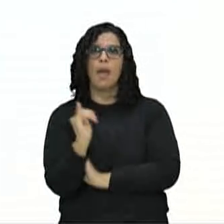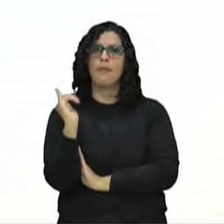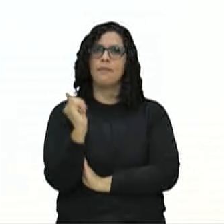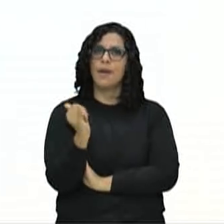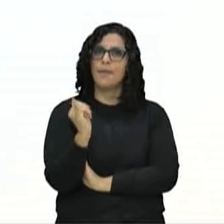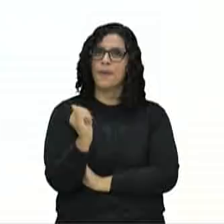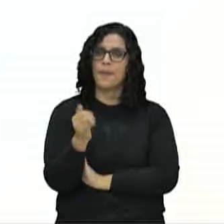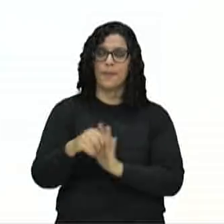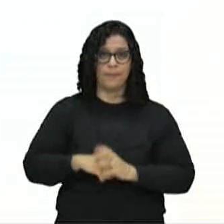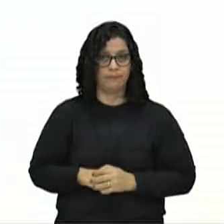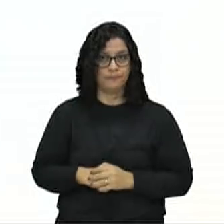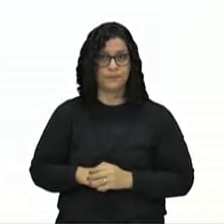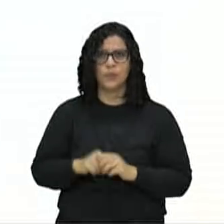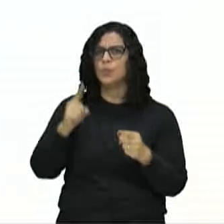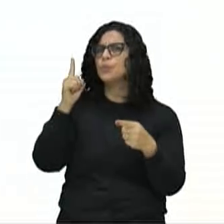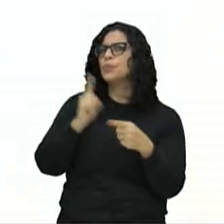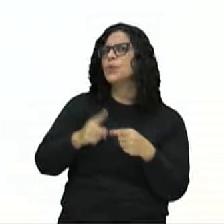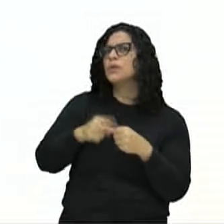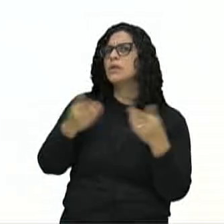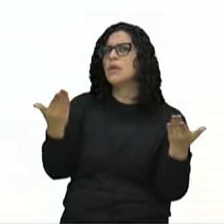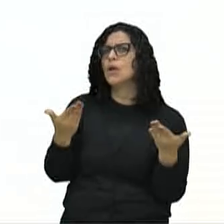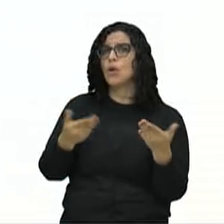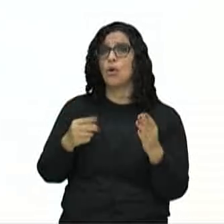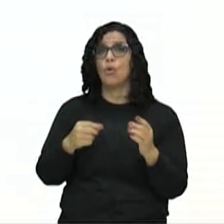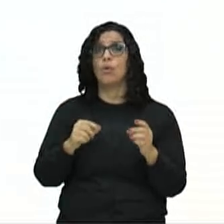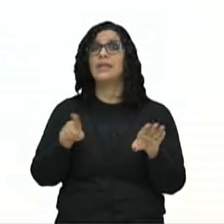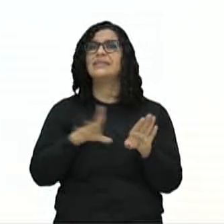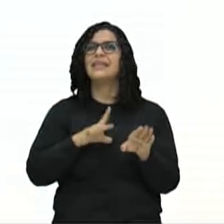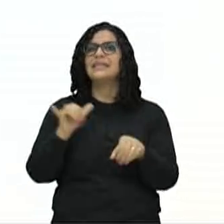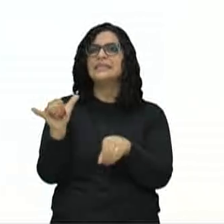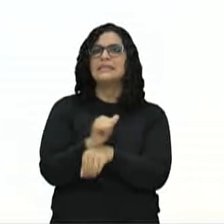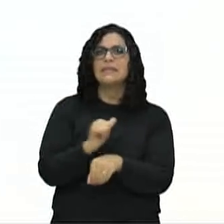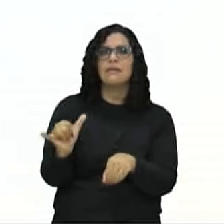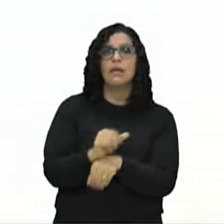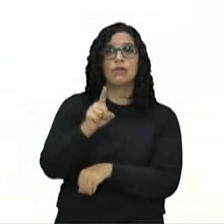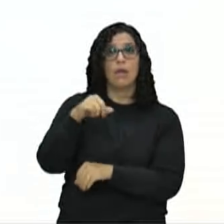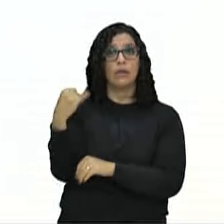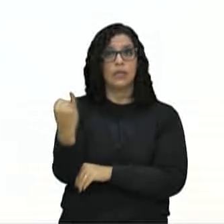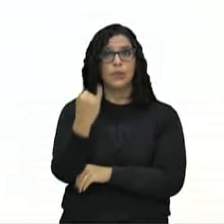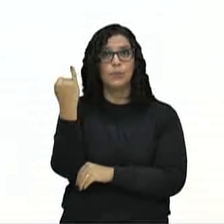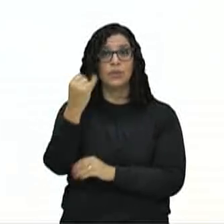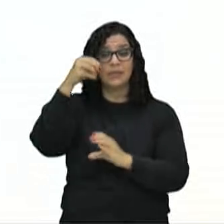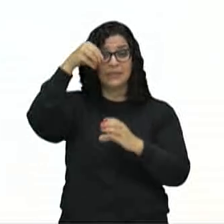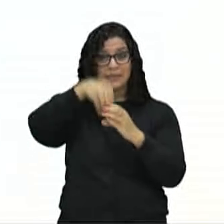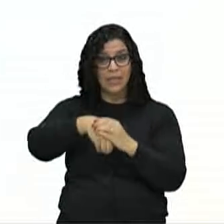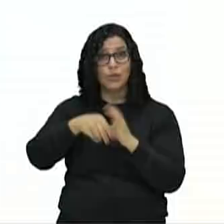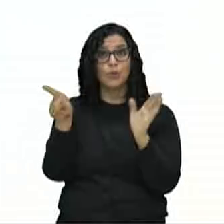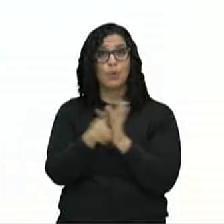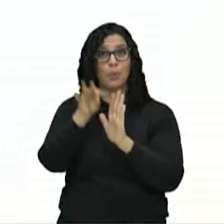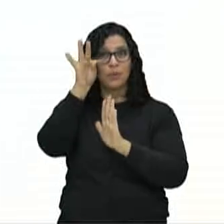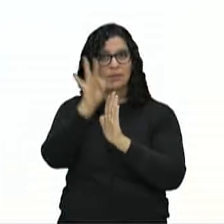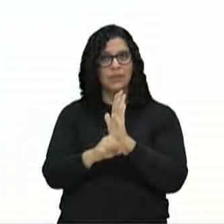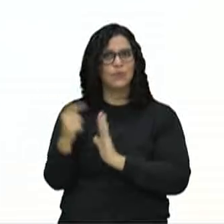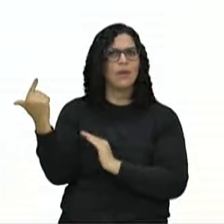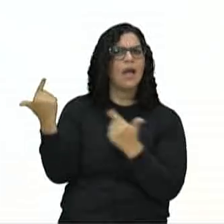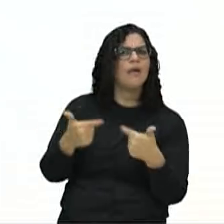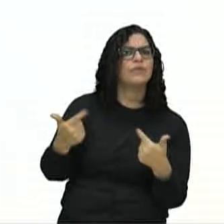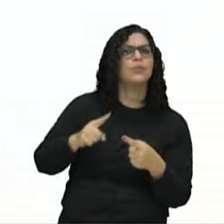narrativa. Por que esse tipo de recurso é importante na narrativa de aventura?